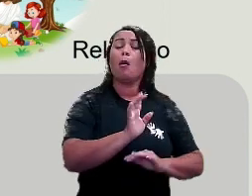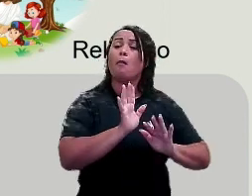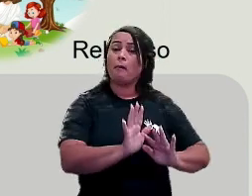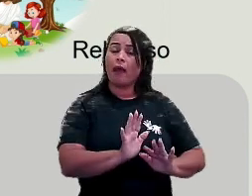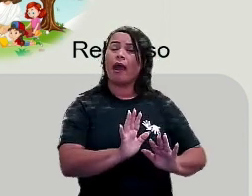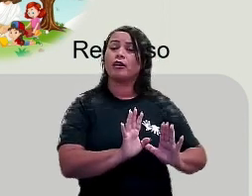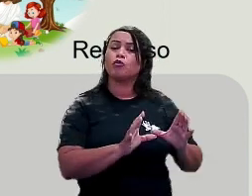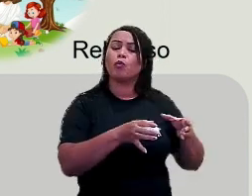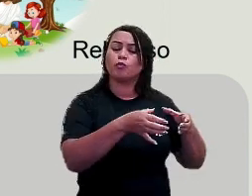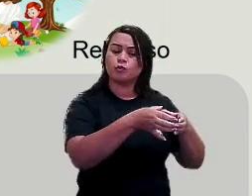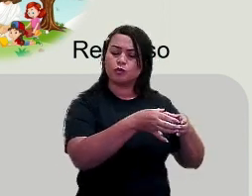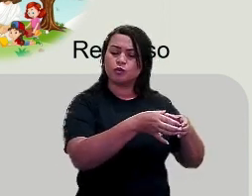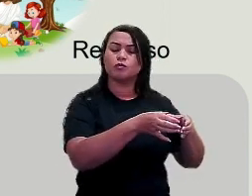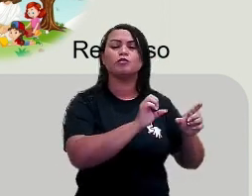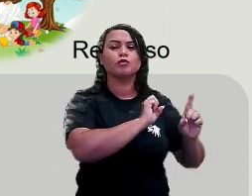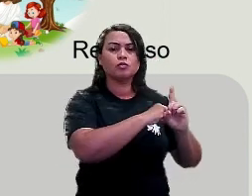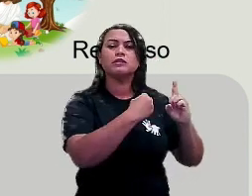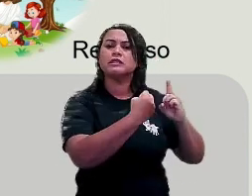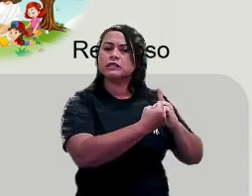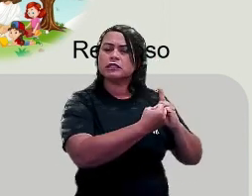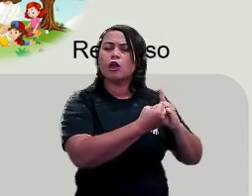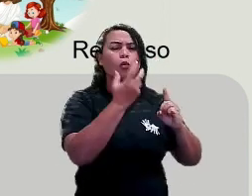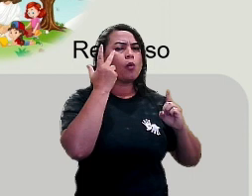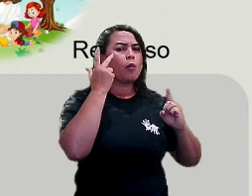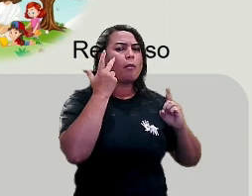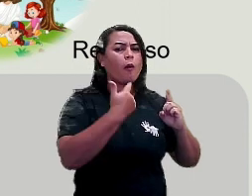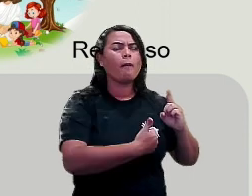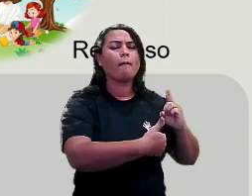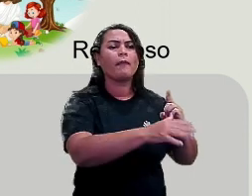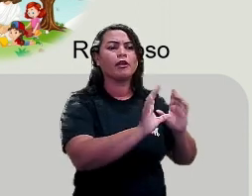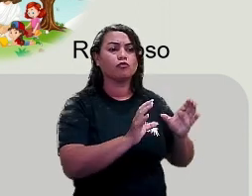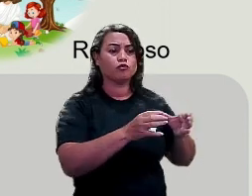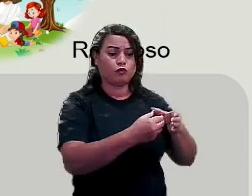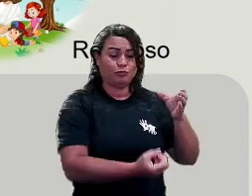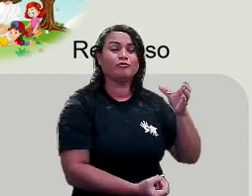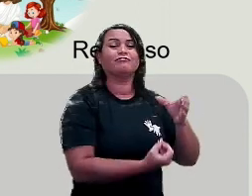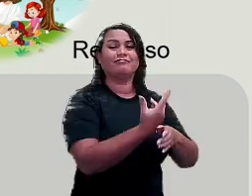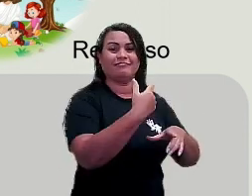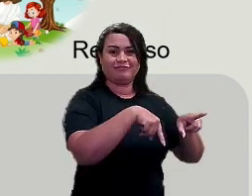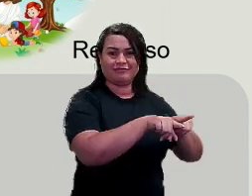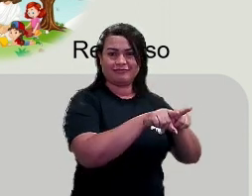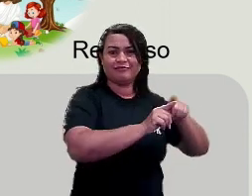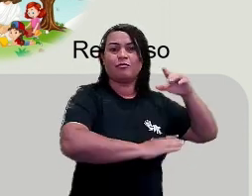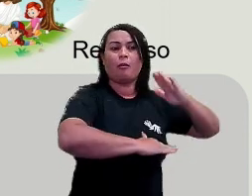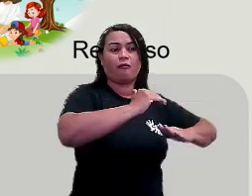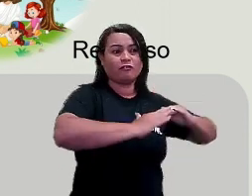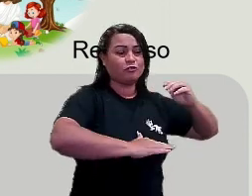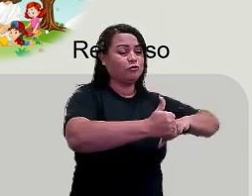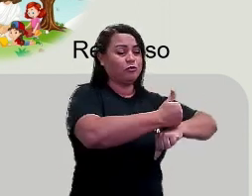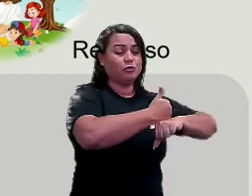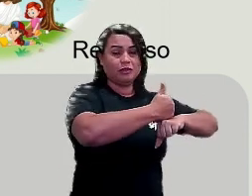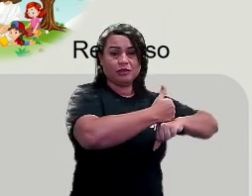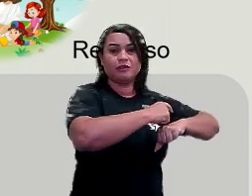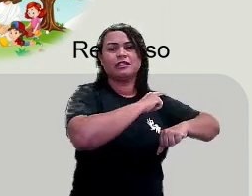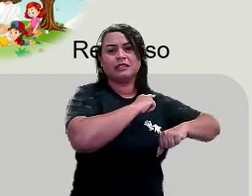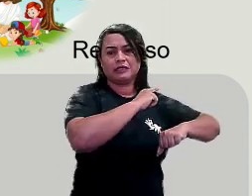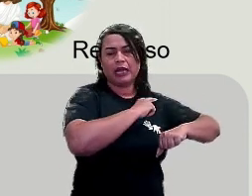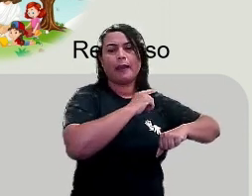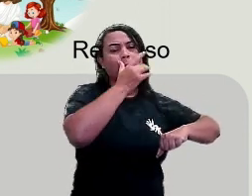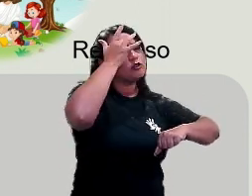partir daquele grupo social, geralmente vamos constituir nossa comunidade profissional, que é aquelas pessoas que